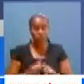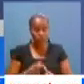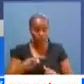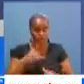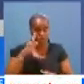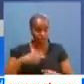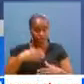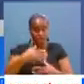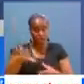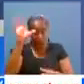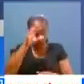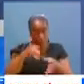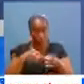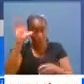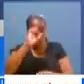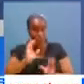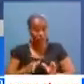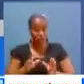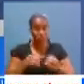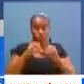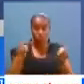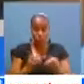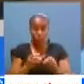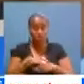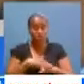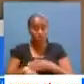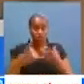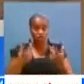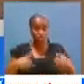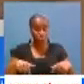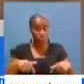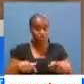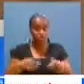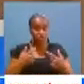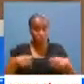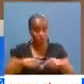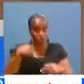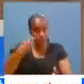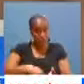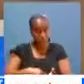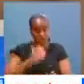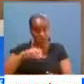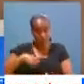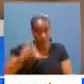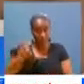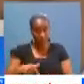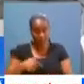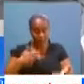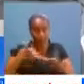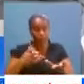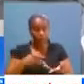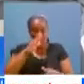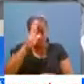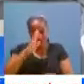Nesta perspectiva, o Conselho de Ministros já começou a socializar a realização de um fórum sobre investimentos em Cabo Verde, que terá lugar de 1